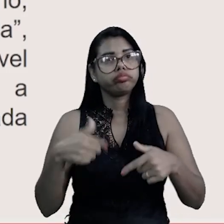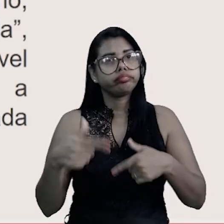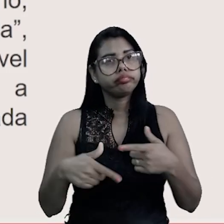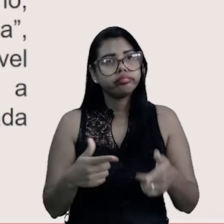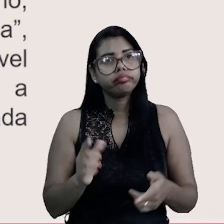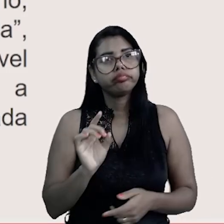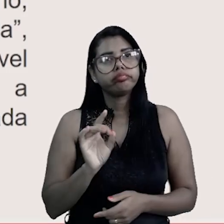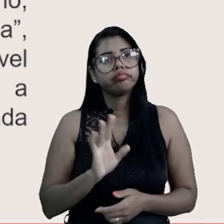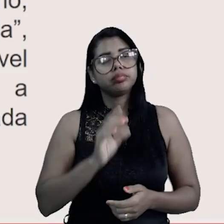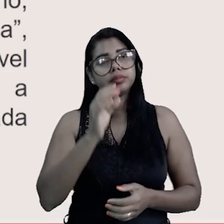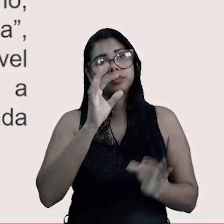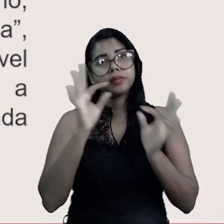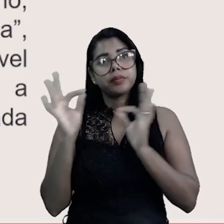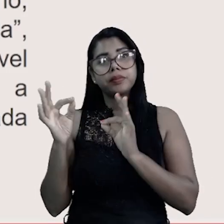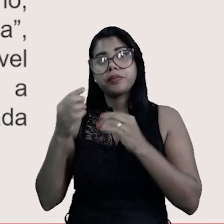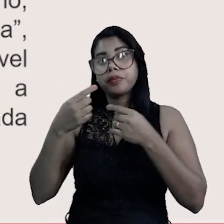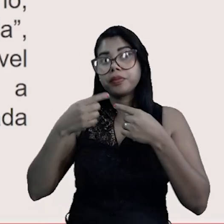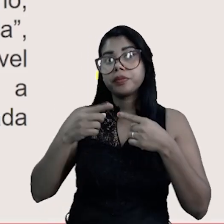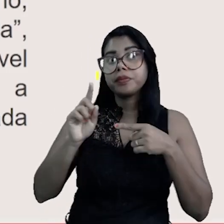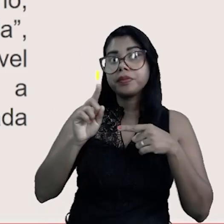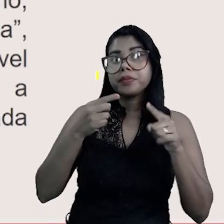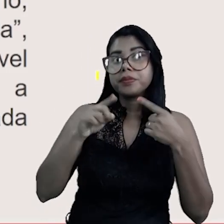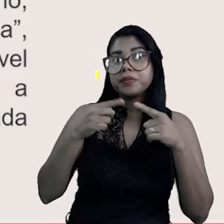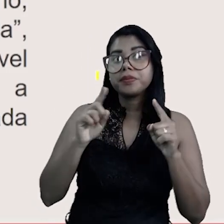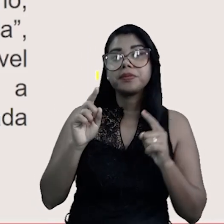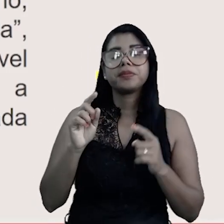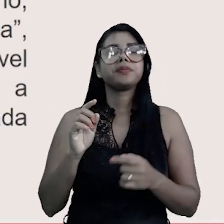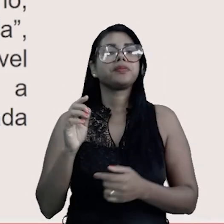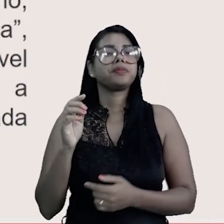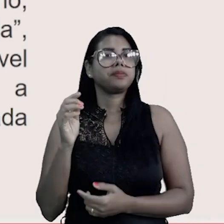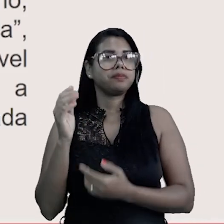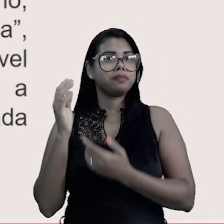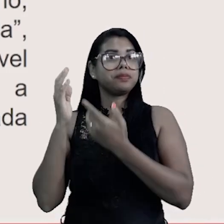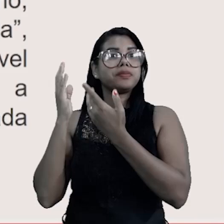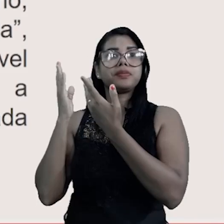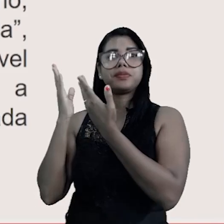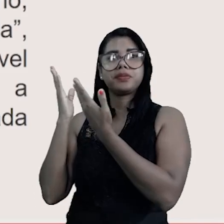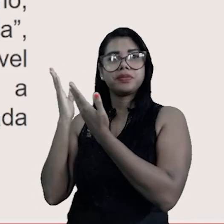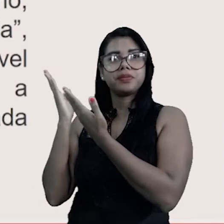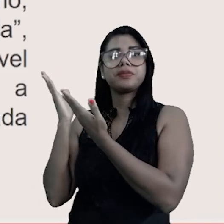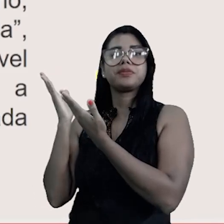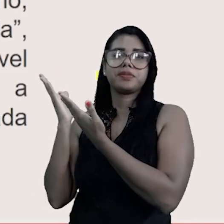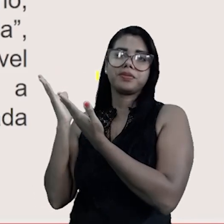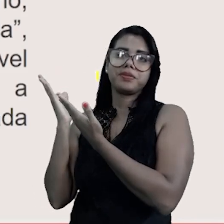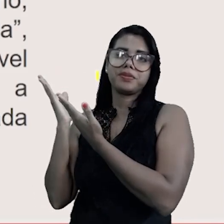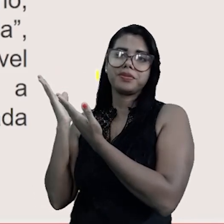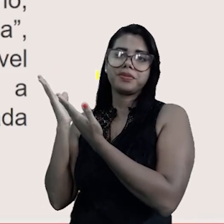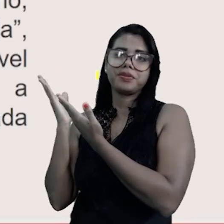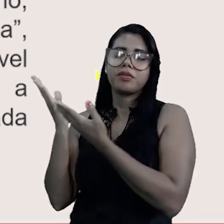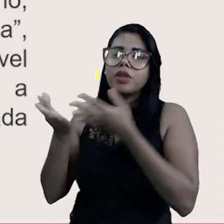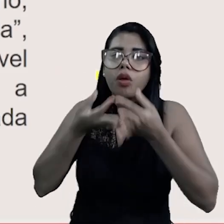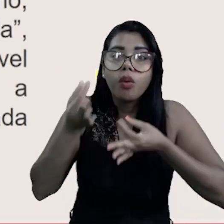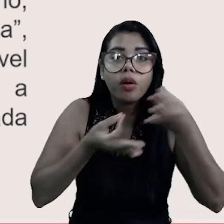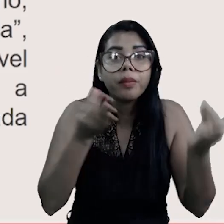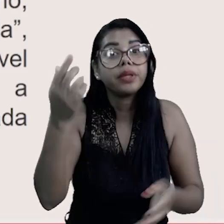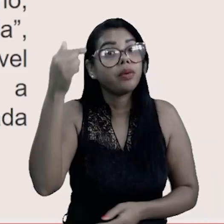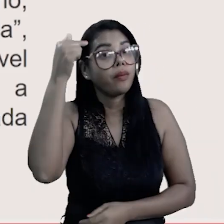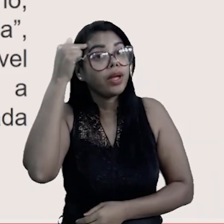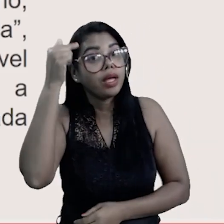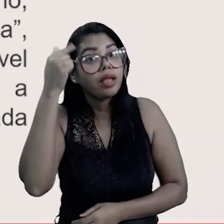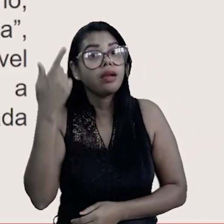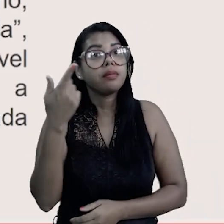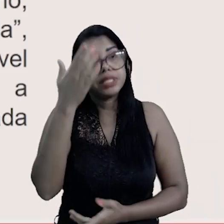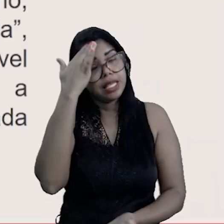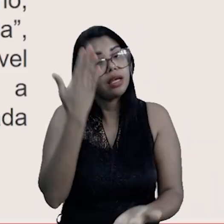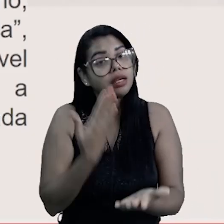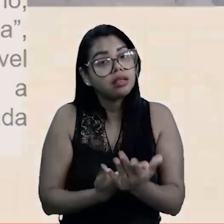que crítica, né? Então, isso aí é um argumento que ela utiliza aí. Isso é o que ela pensa, o que ela acredita.